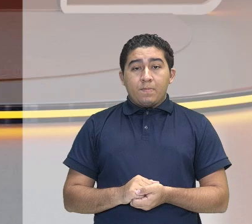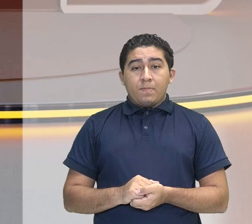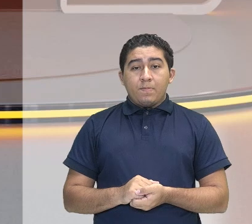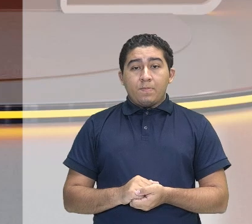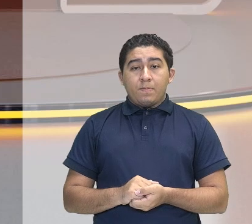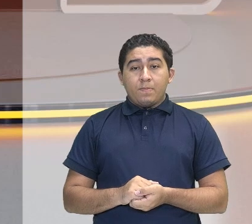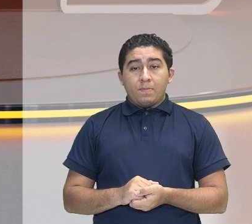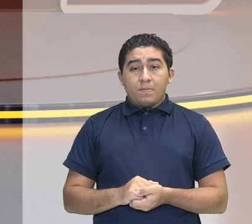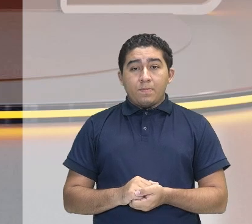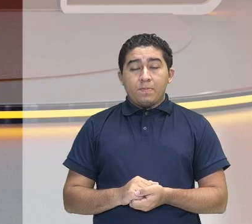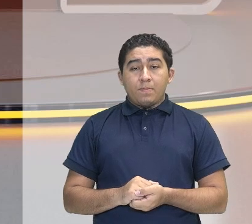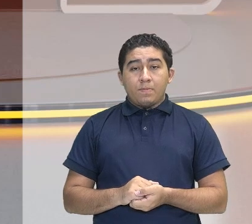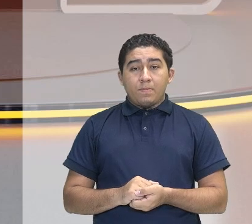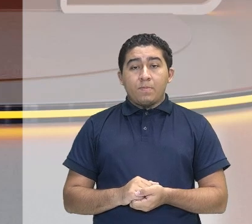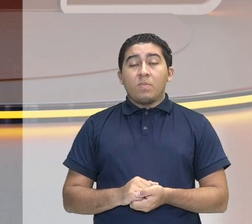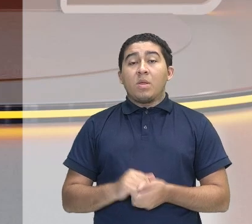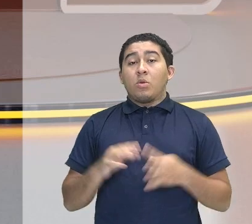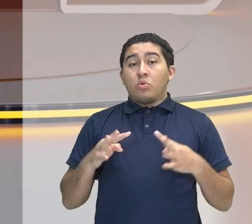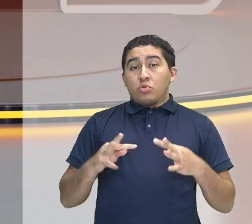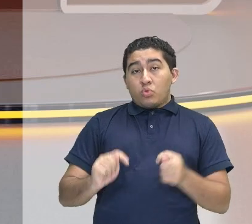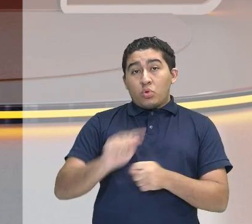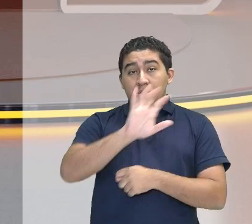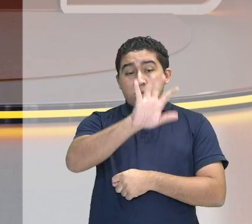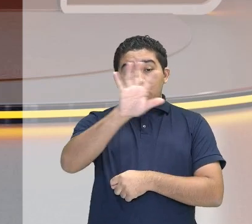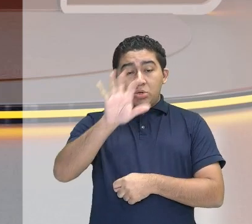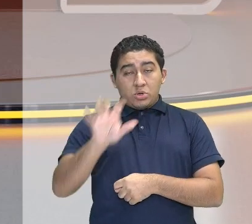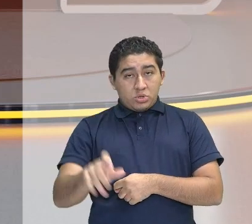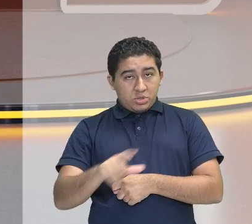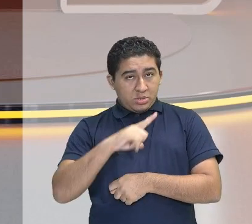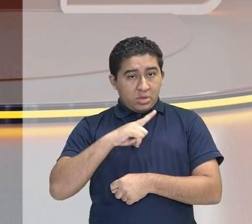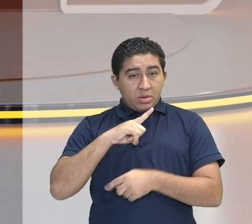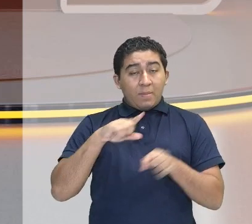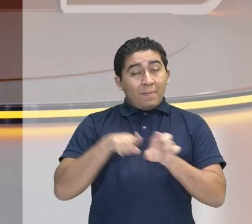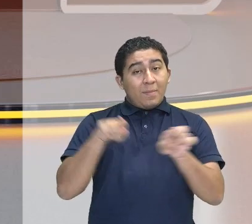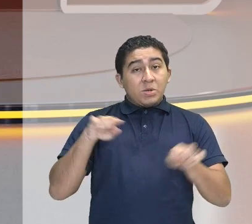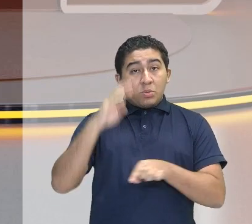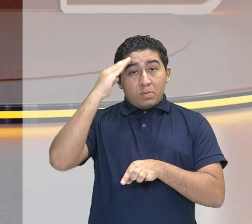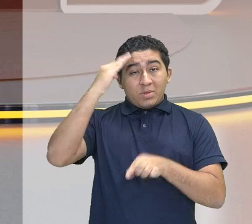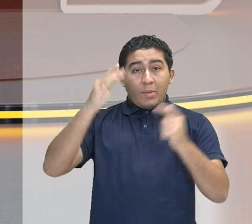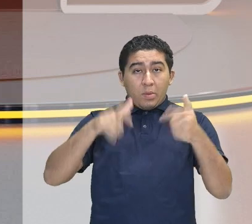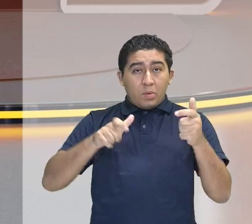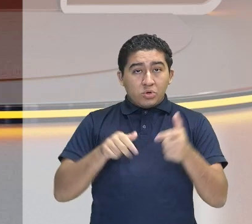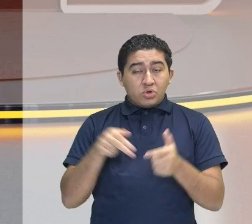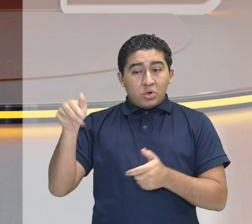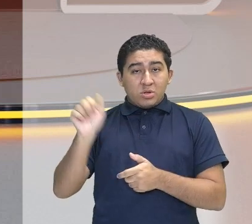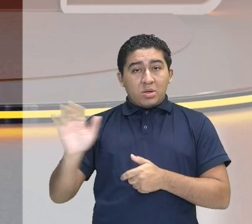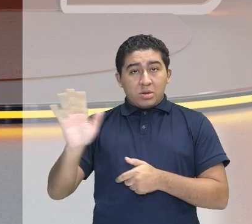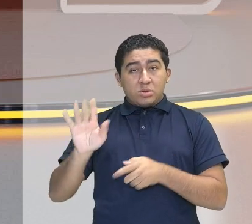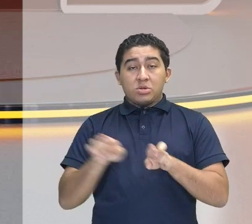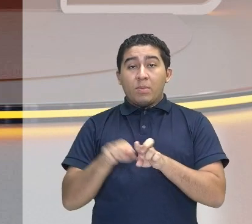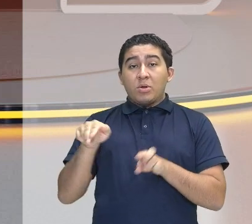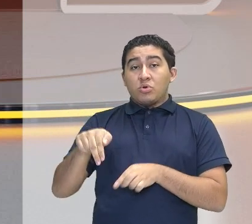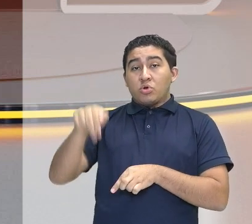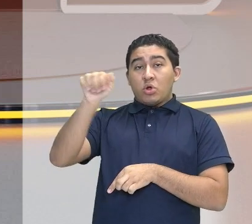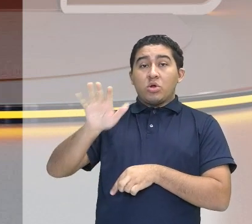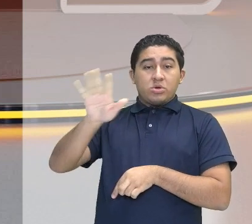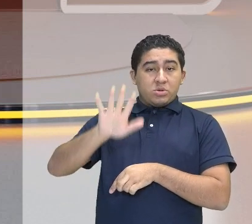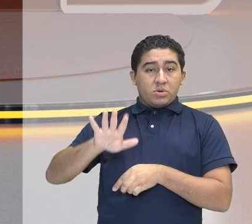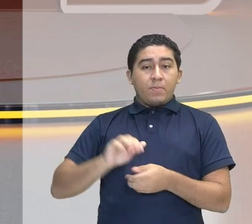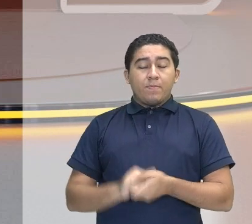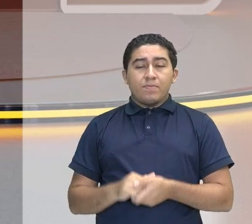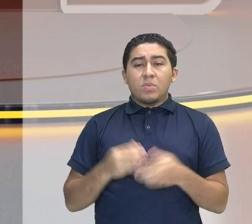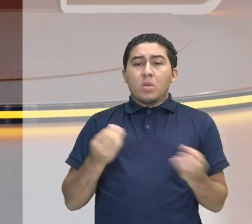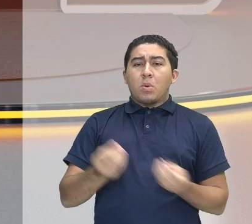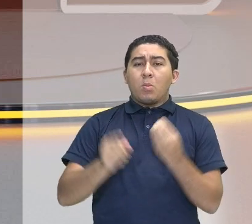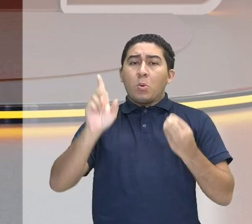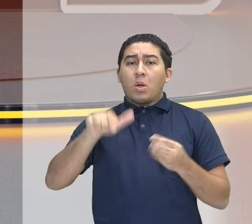acaba se desenvolvendo em todas as regiões, porém, muito marcante aí no Nordeste e no Norte, tá? E como é que vai